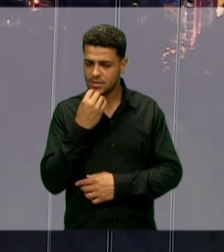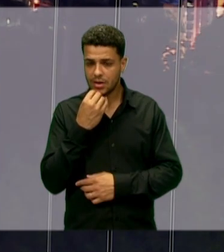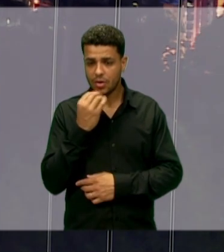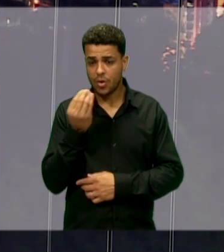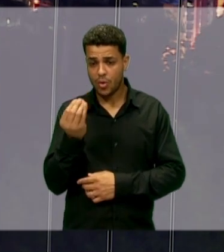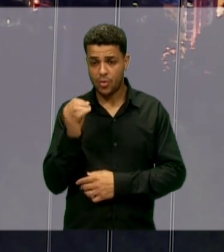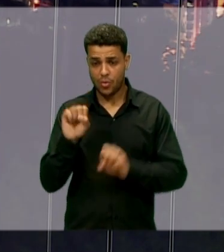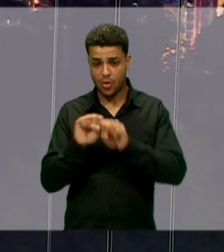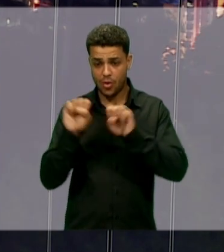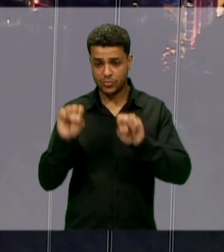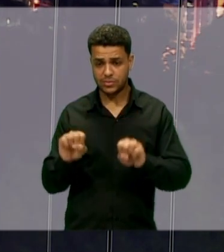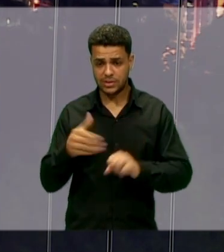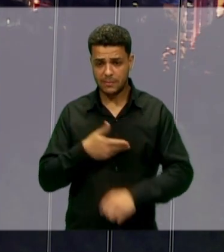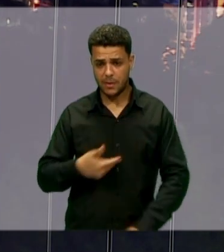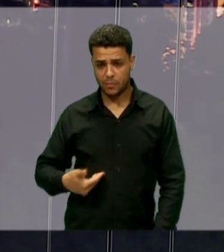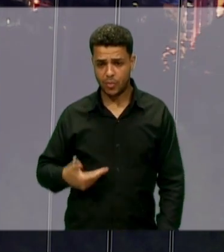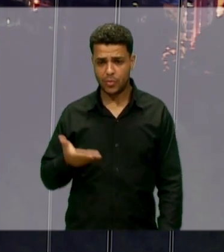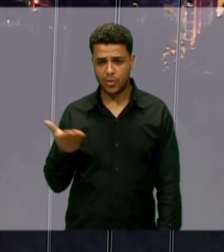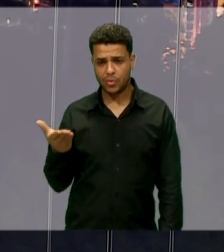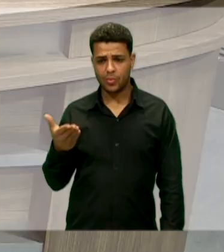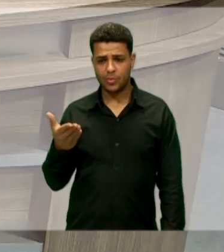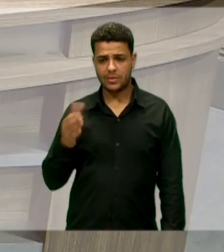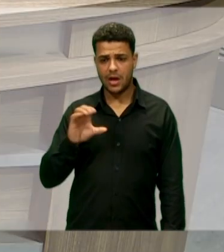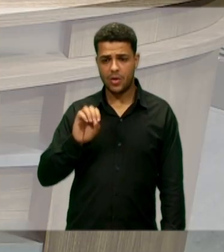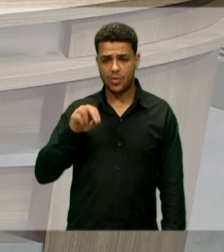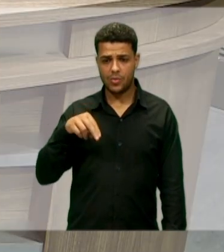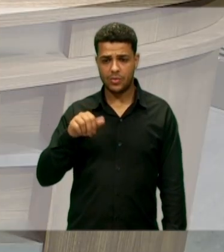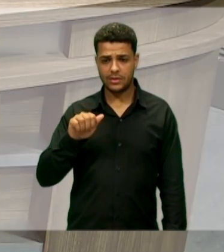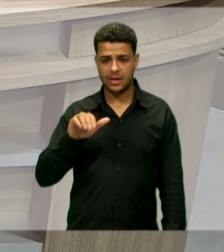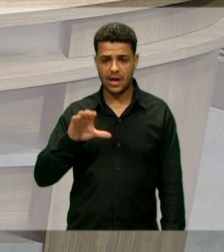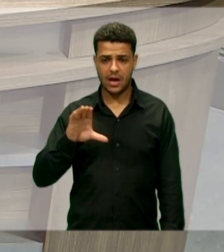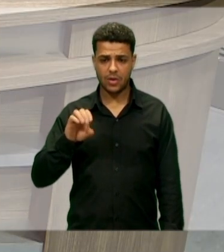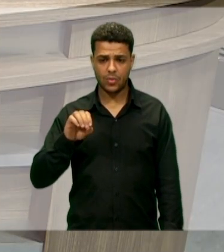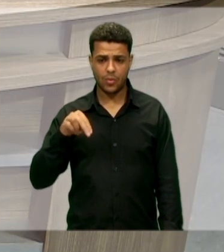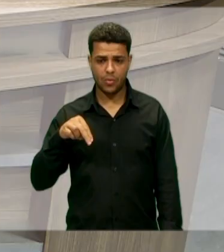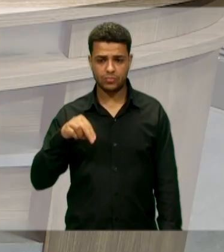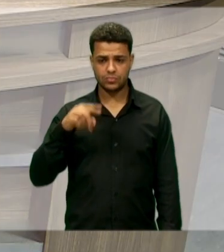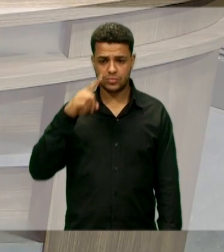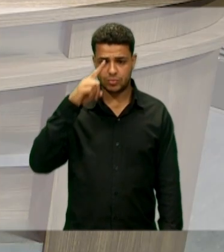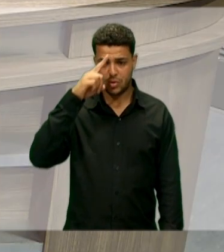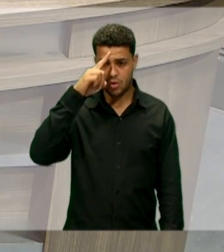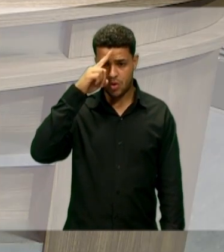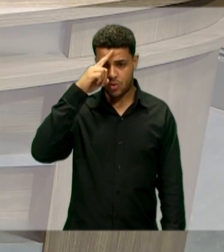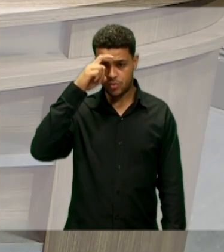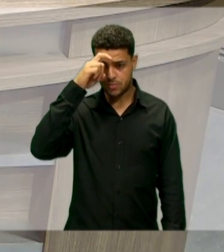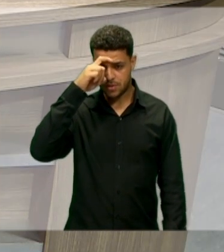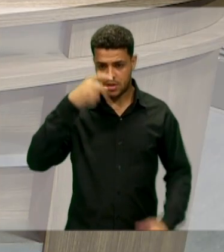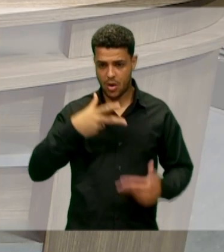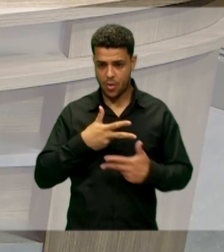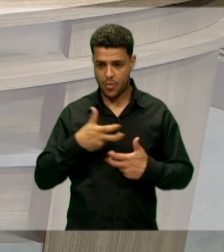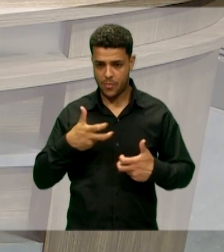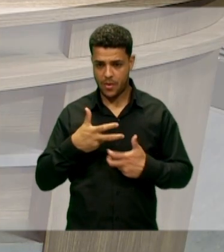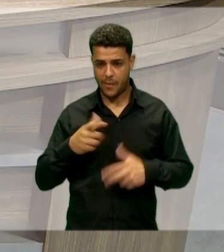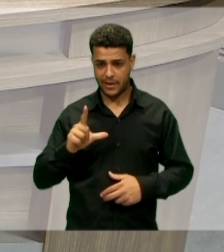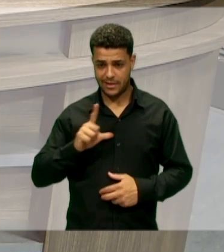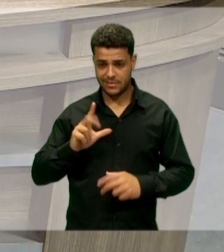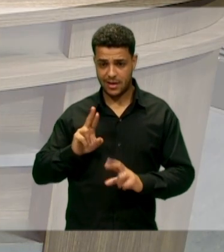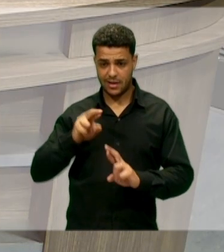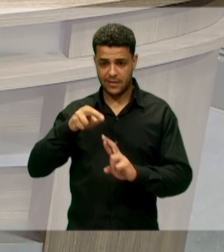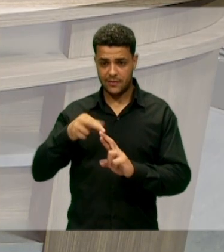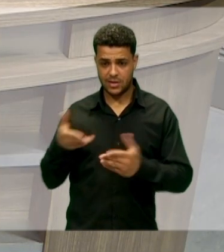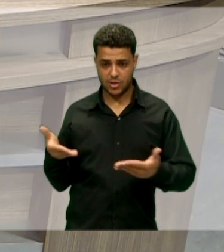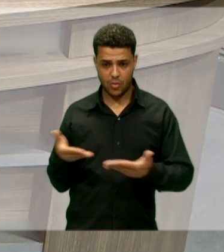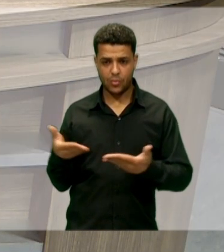o sistema público, por exemplo, da Unacom, no Hospital Marieta, que é o que a gente tem de referência hoje aqui em tratamento do câncer?